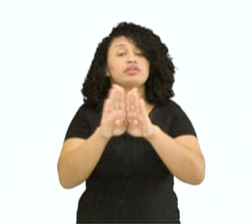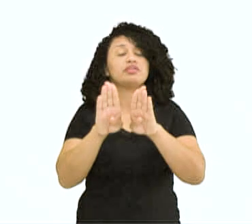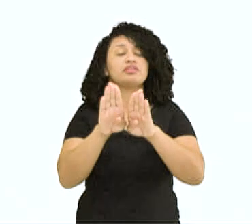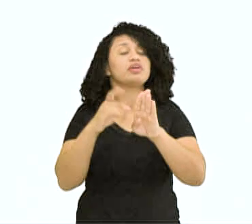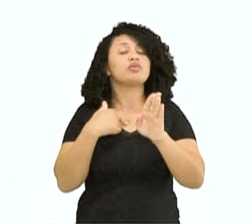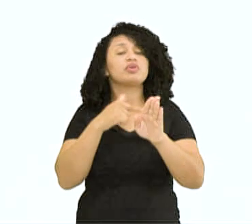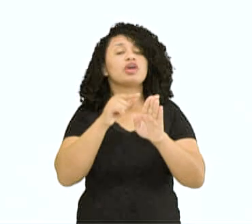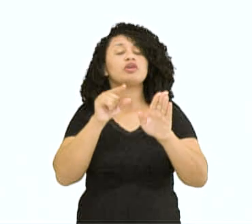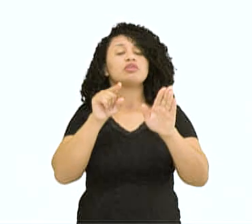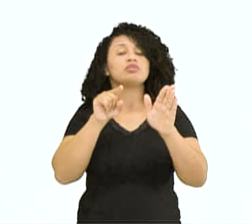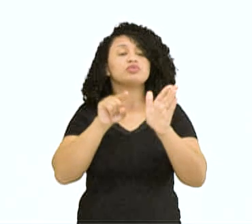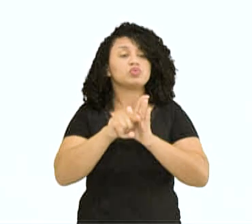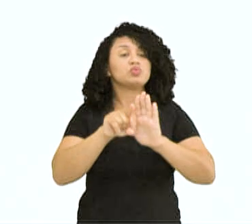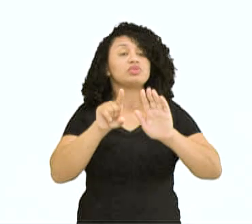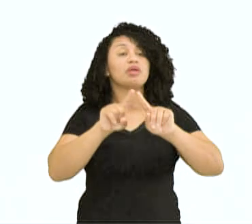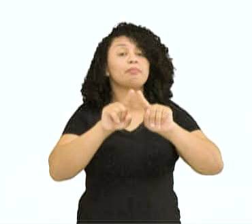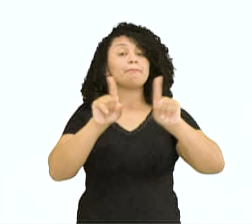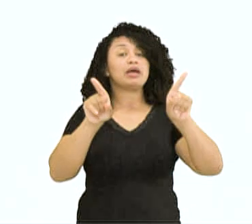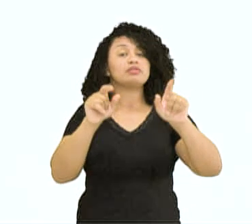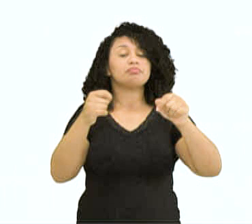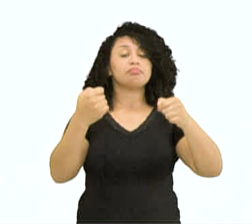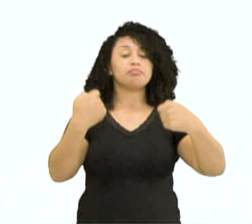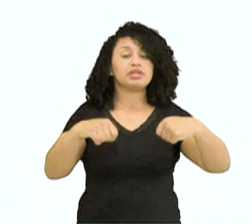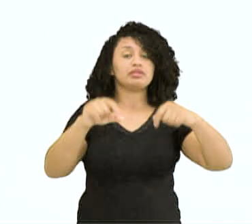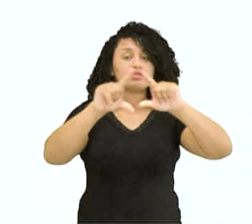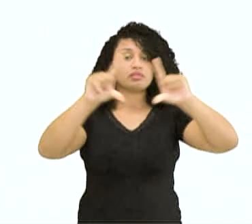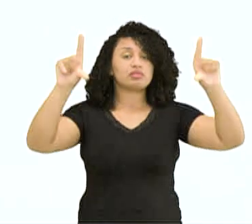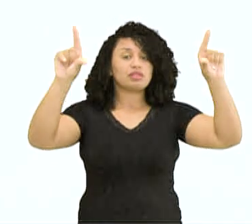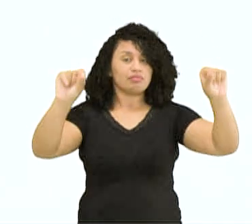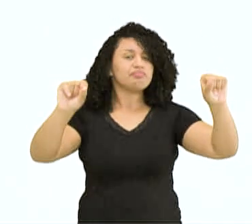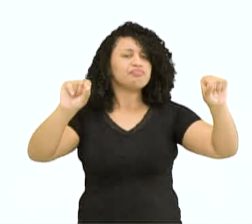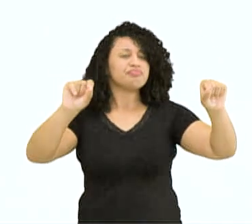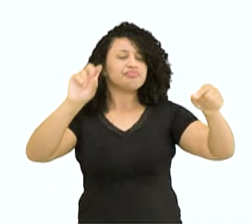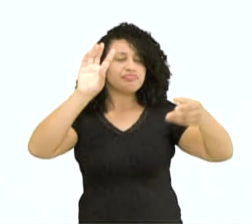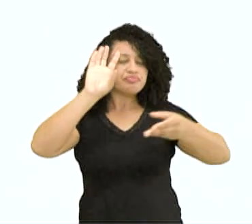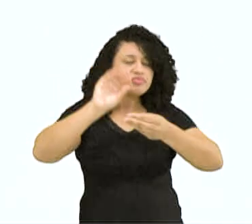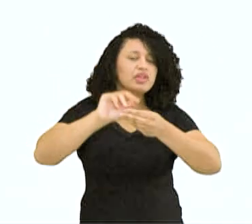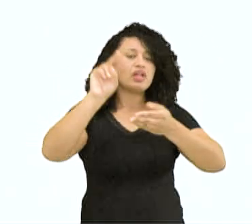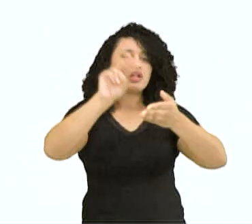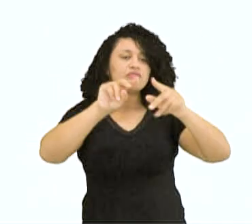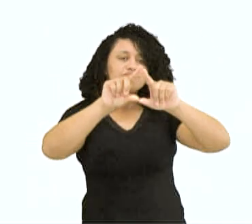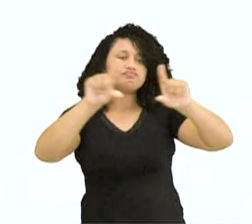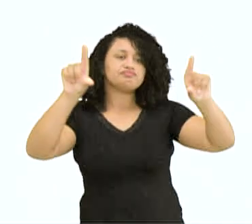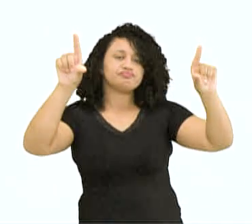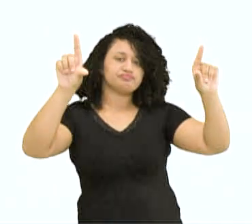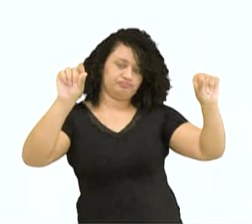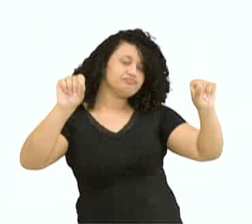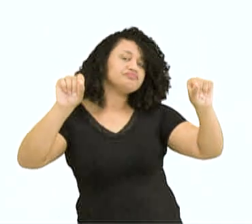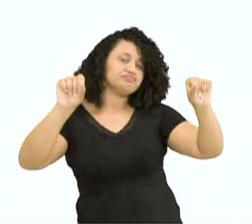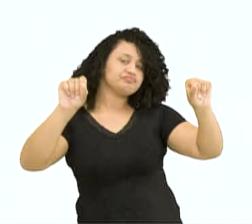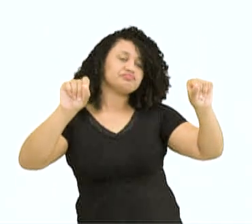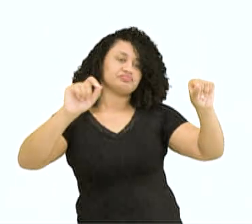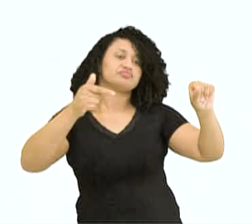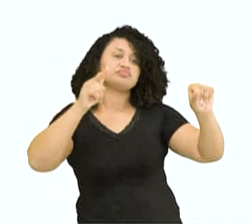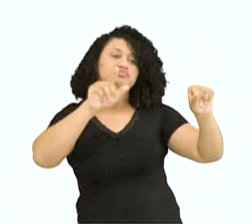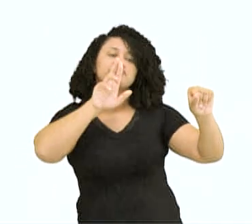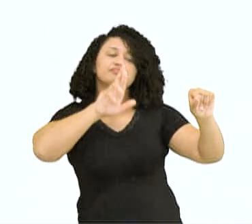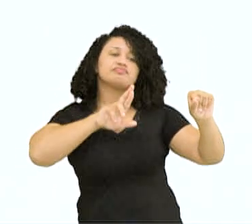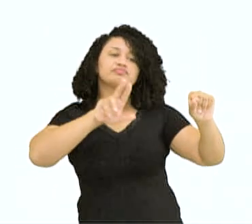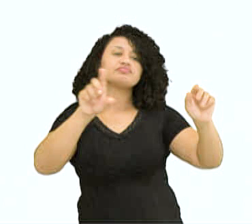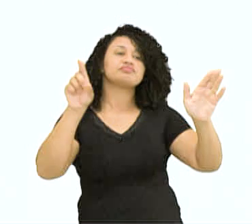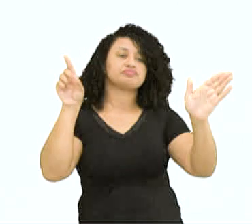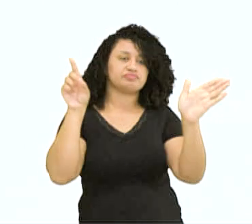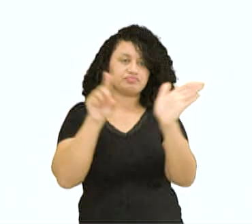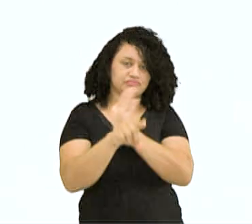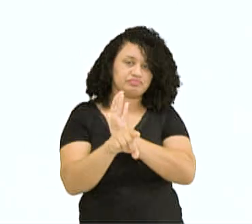this kind at the UN. We want to try and galvanize as many men and boys as possible to be advocates